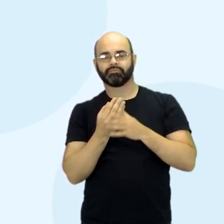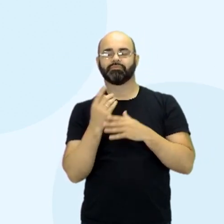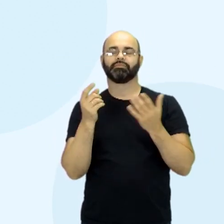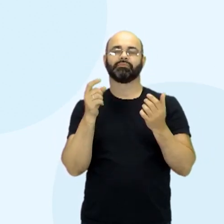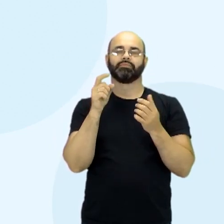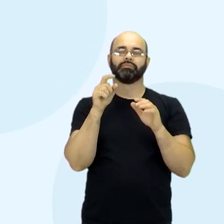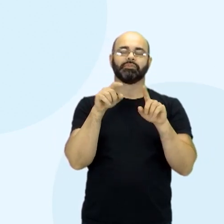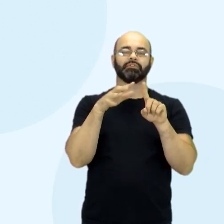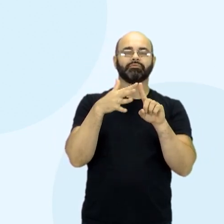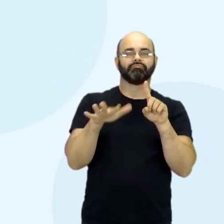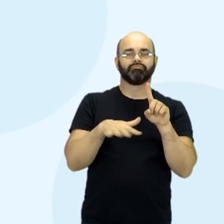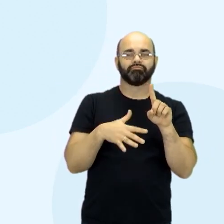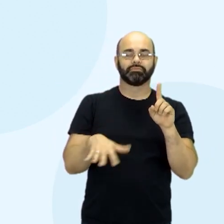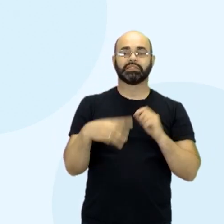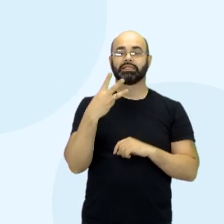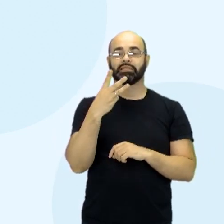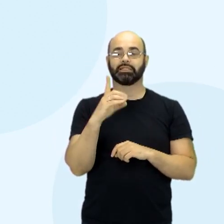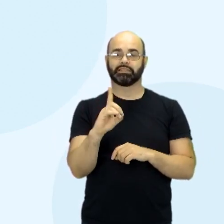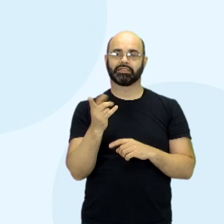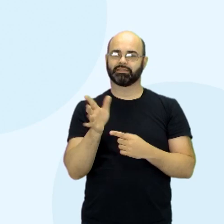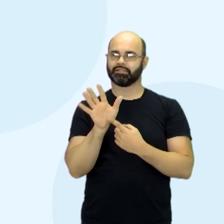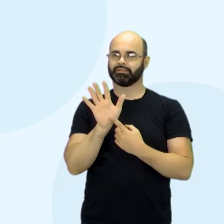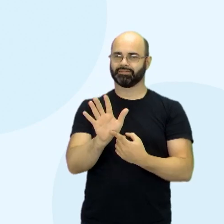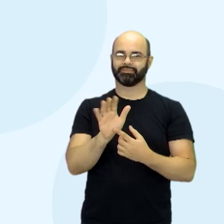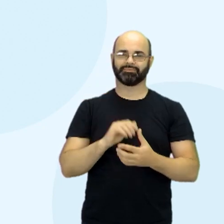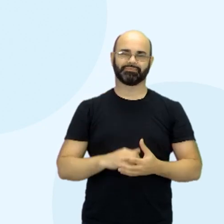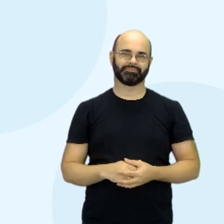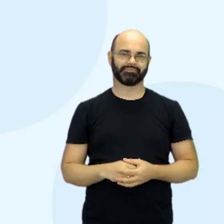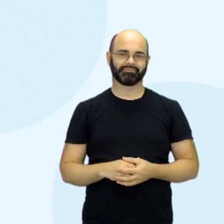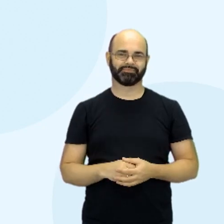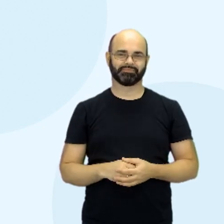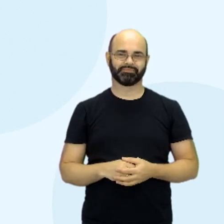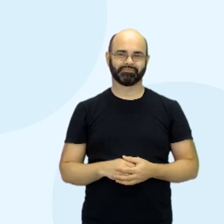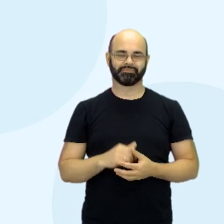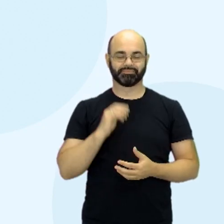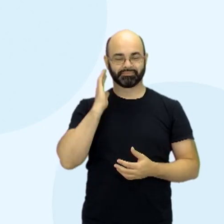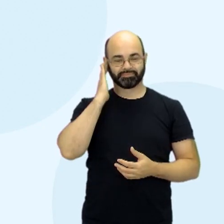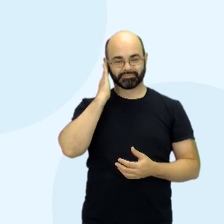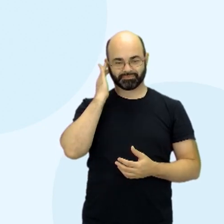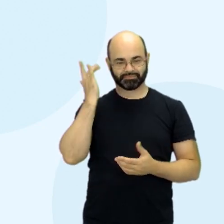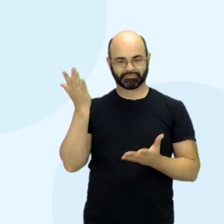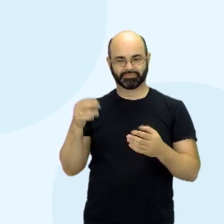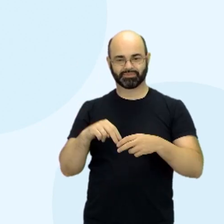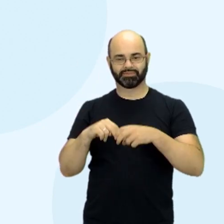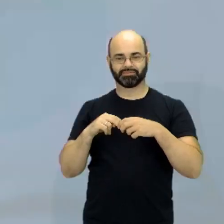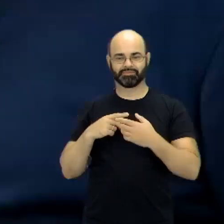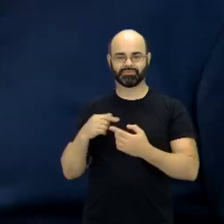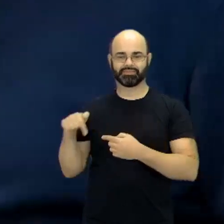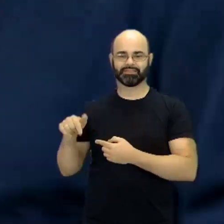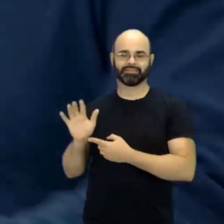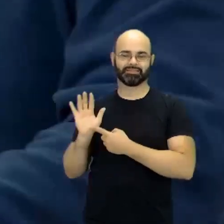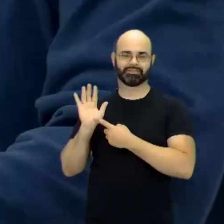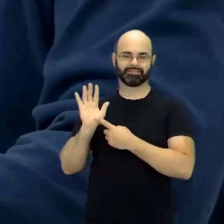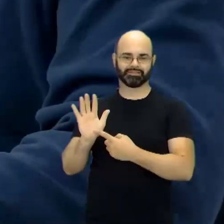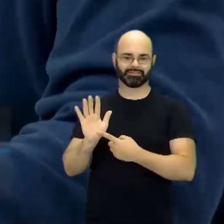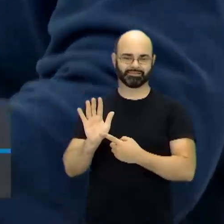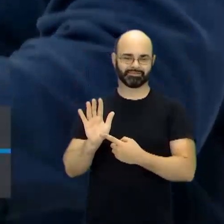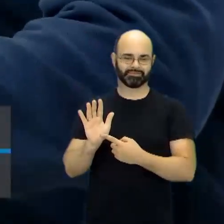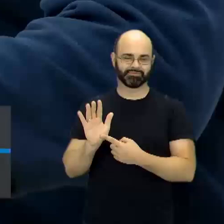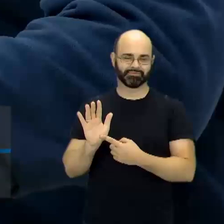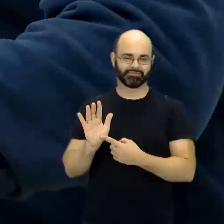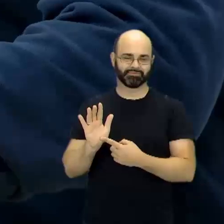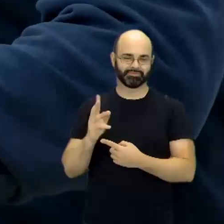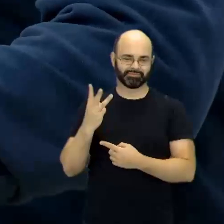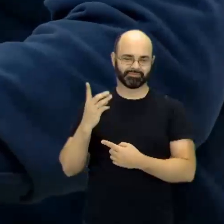tridimensionais por isso que estão aqui comigo olha aqui ó um modelo tridimensional se um modelo